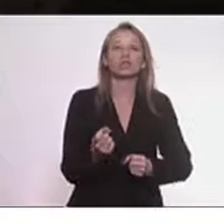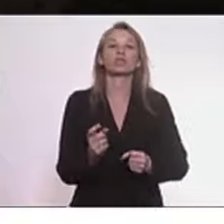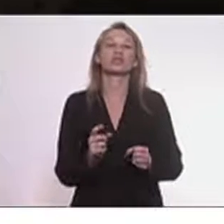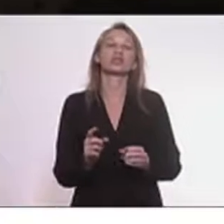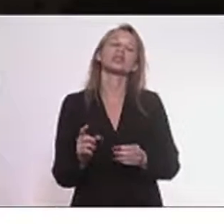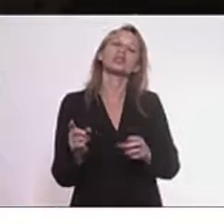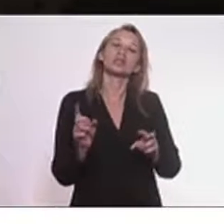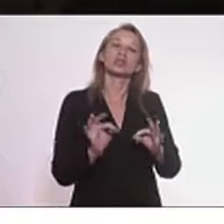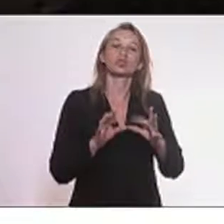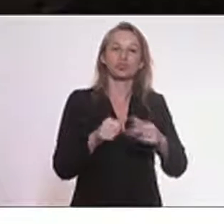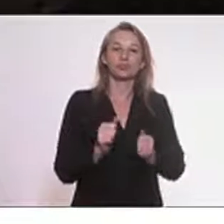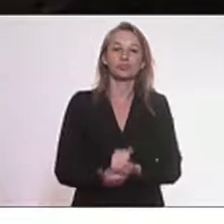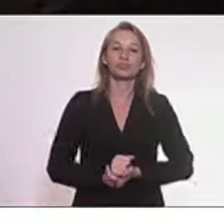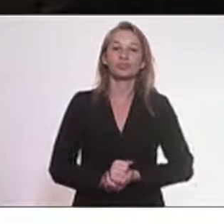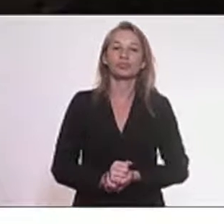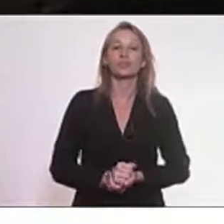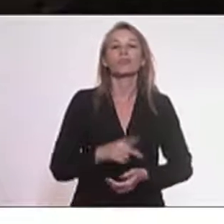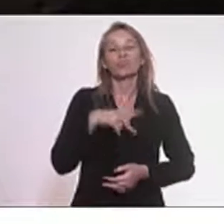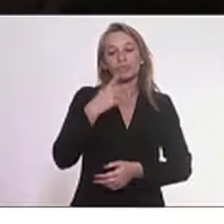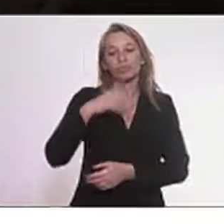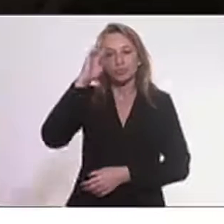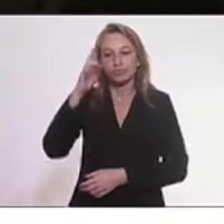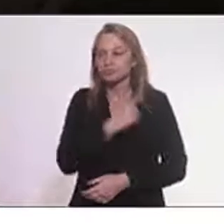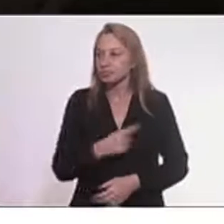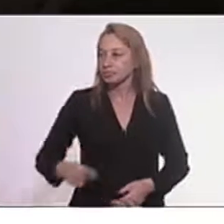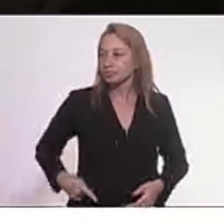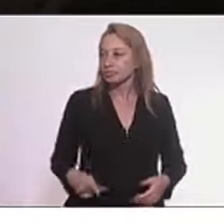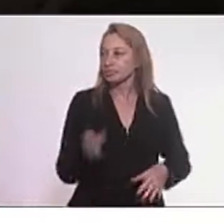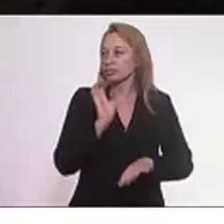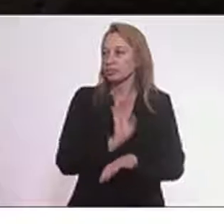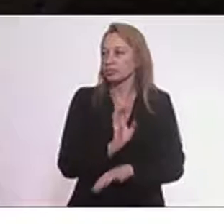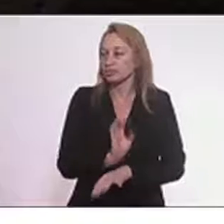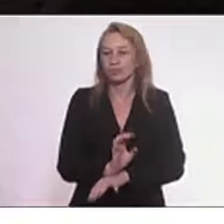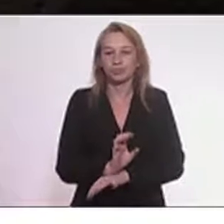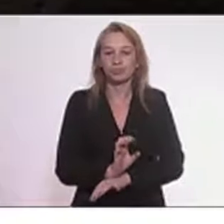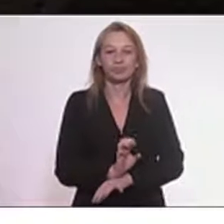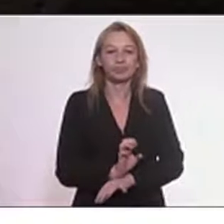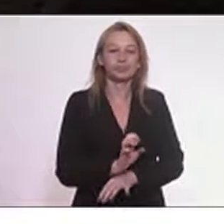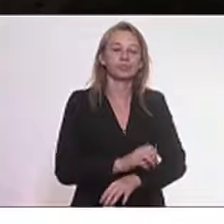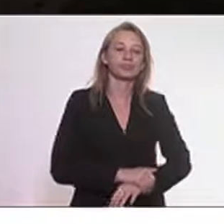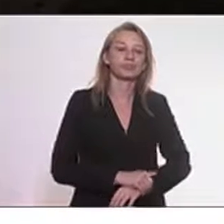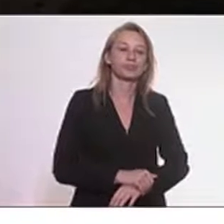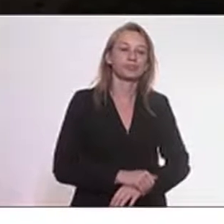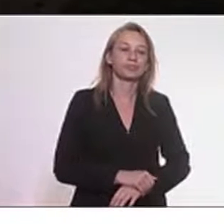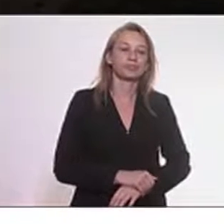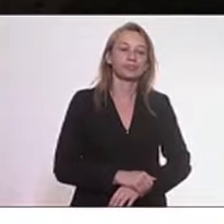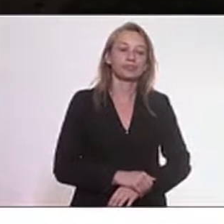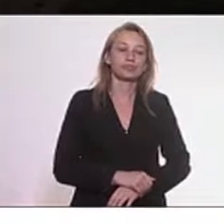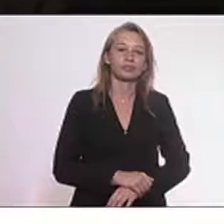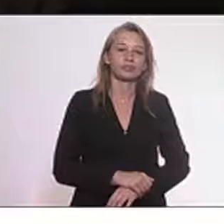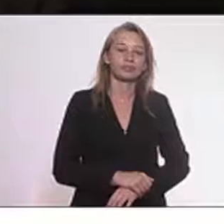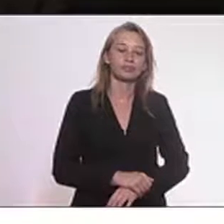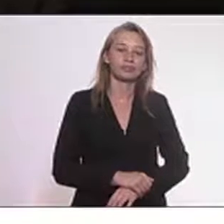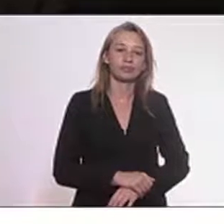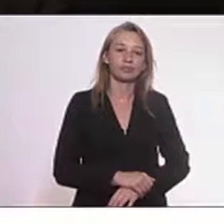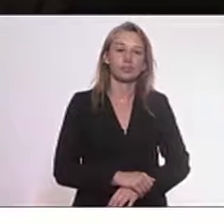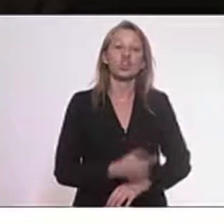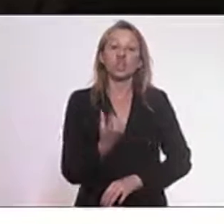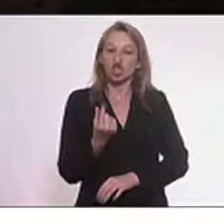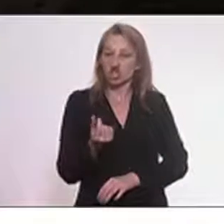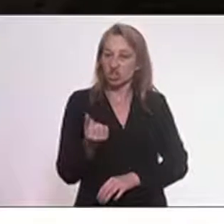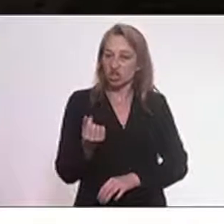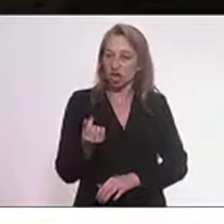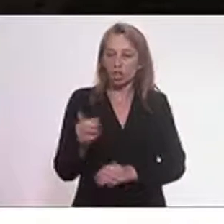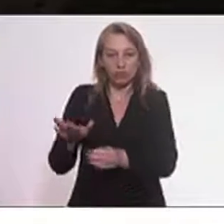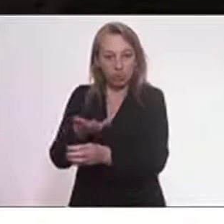peças orçamentárias. Há quem fale, presidente, que o Estado tem um cobertor curto, ou seja, quando se coloca dinheiro numa